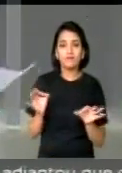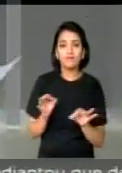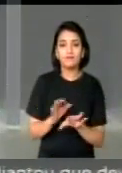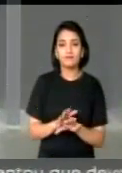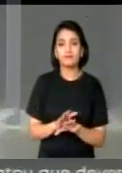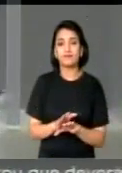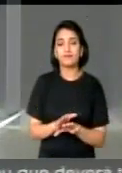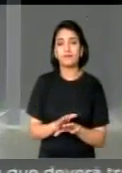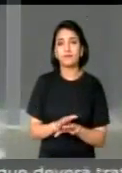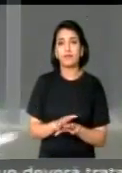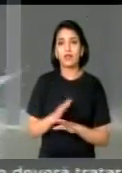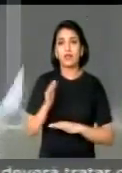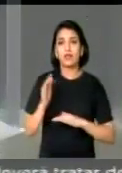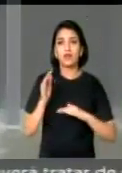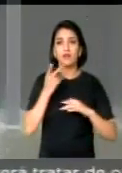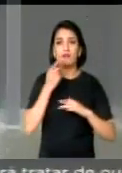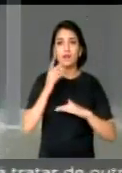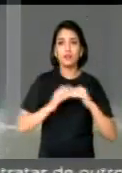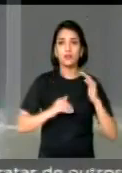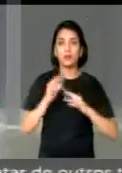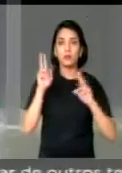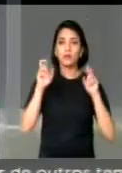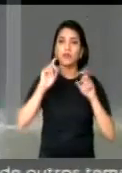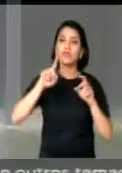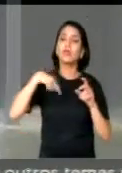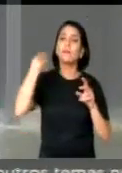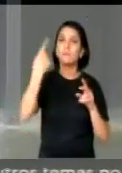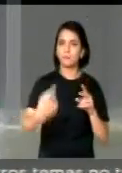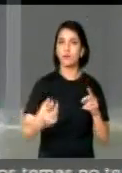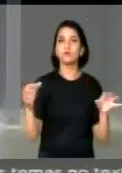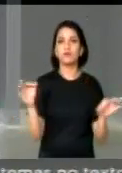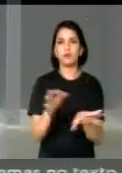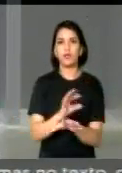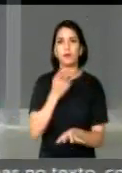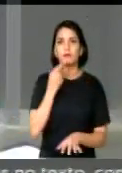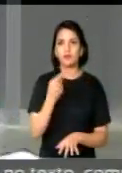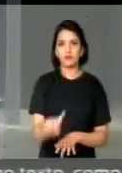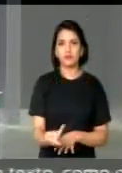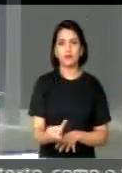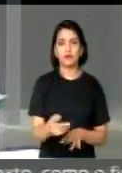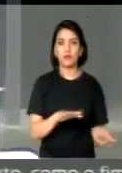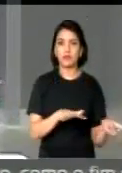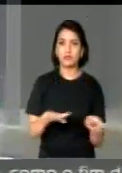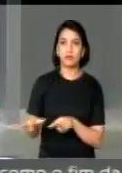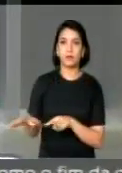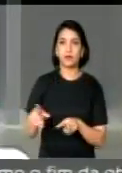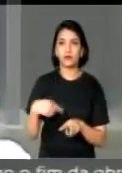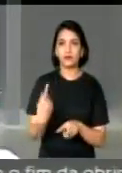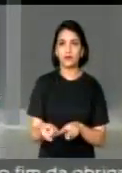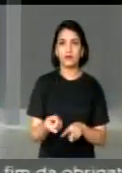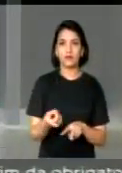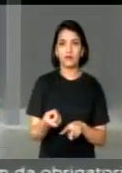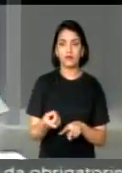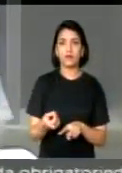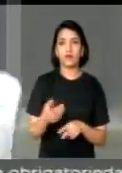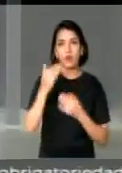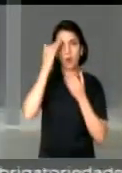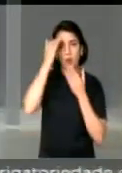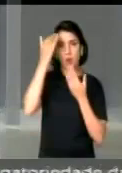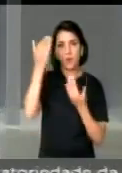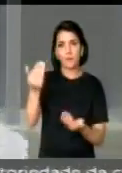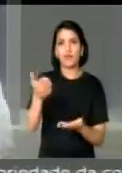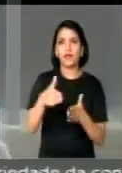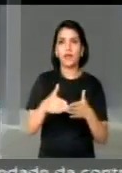né, sobre esse assunto, que eu retomarei na próxima semana, na sua íntegra. Obrigada, peço